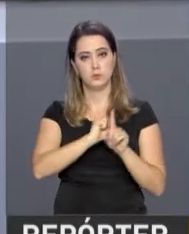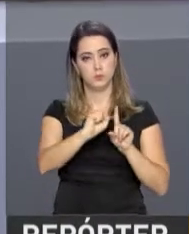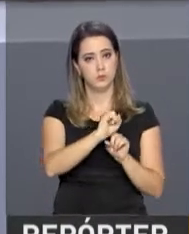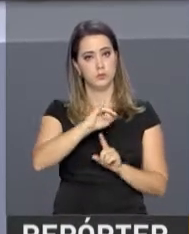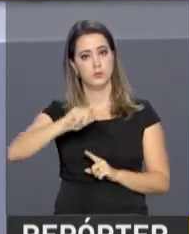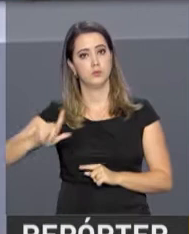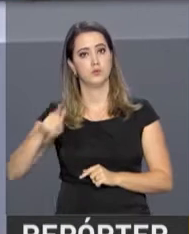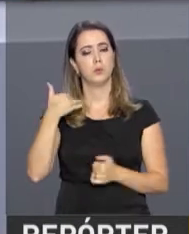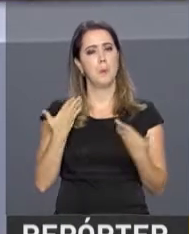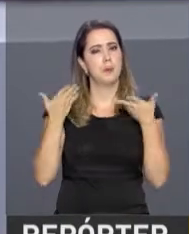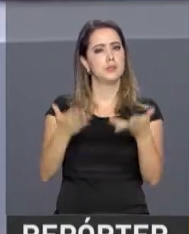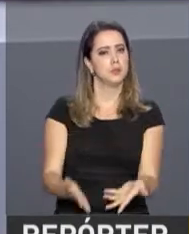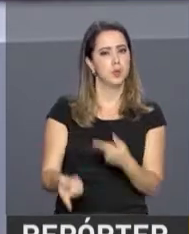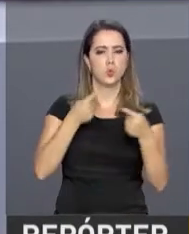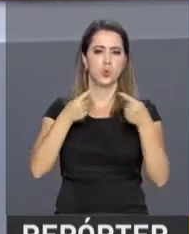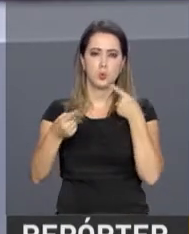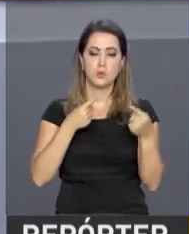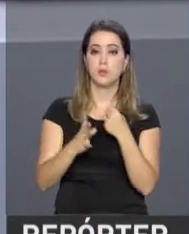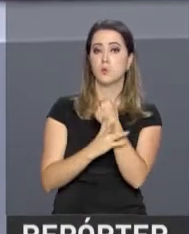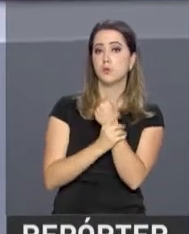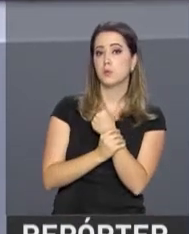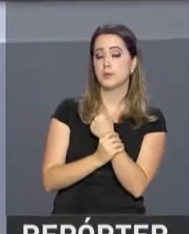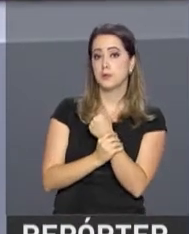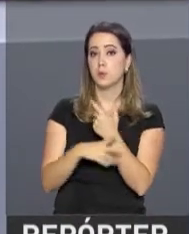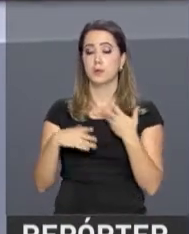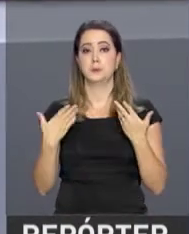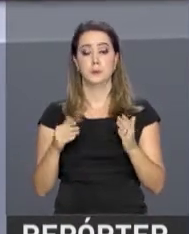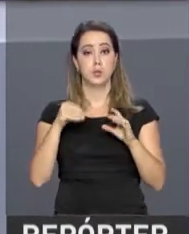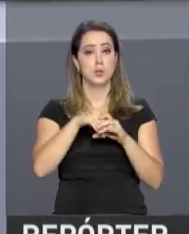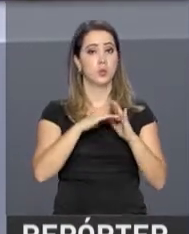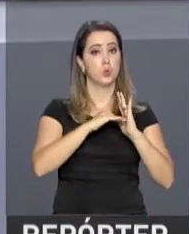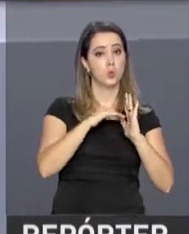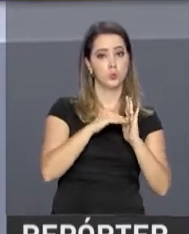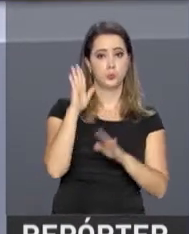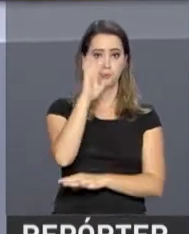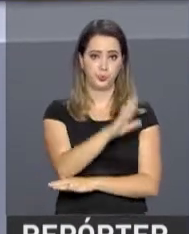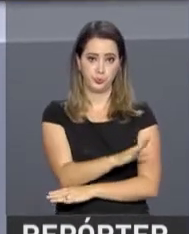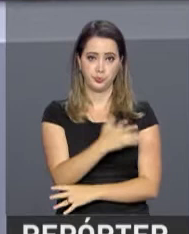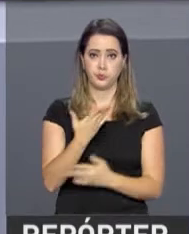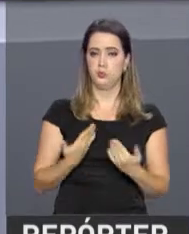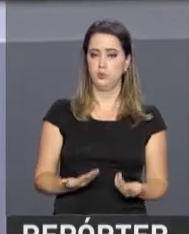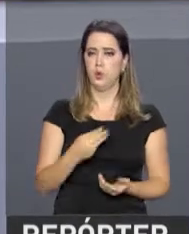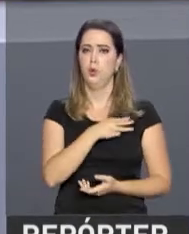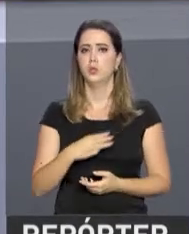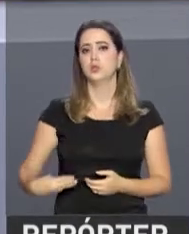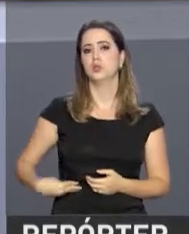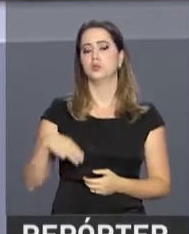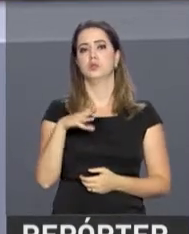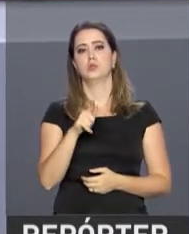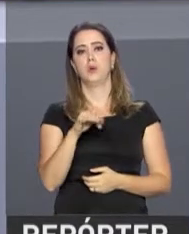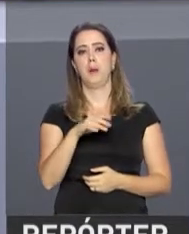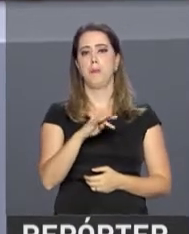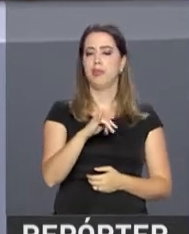sociedade civil participaram de um amplo debate sobre segurança pública na tarde de hoje no senado federal o ministro chefe